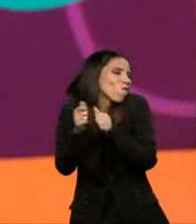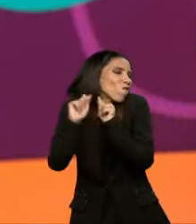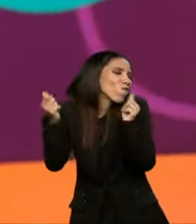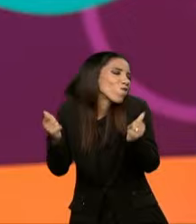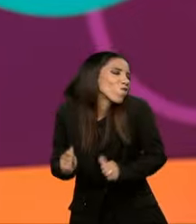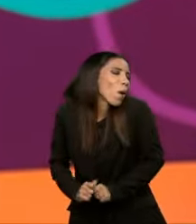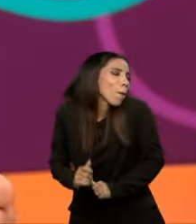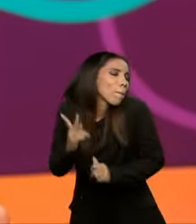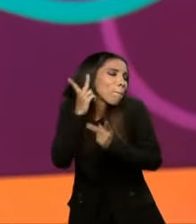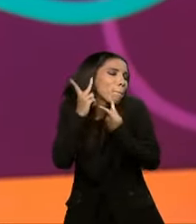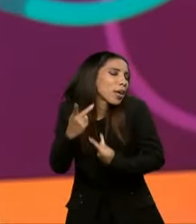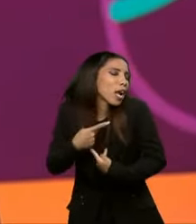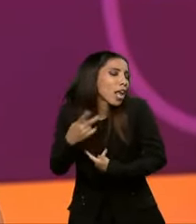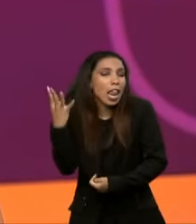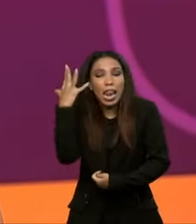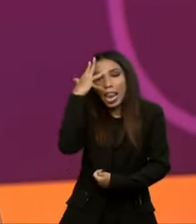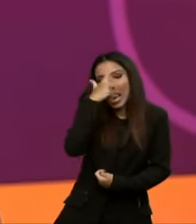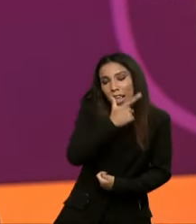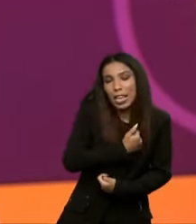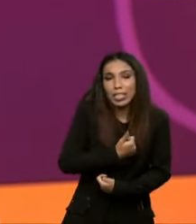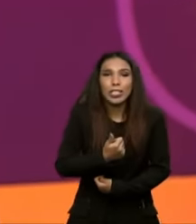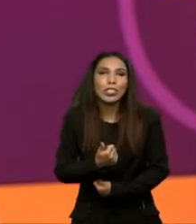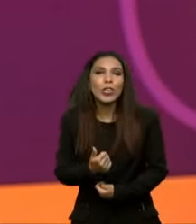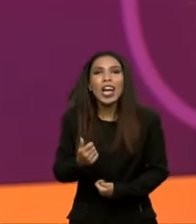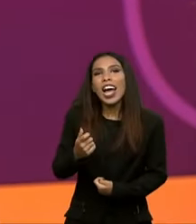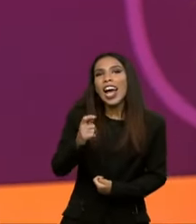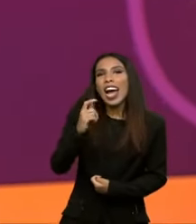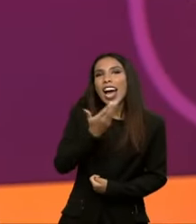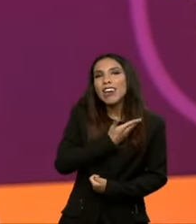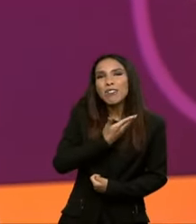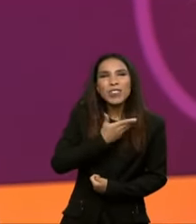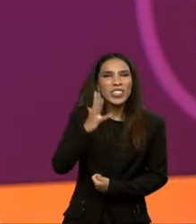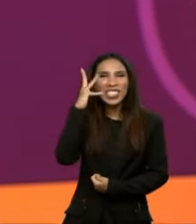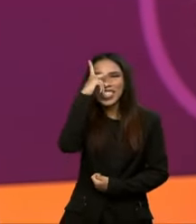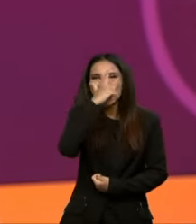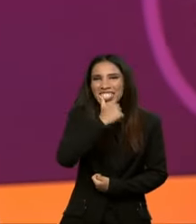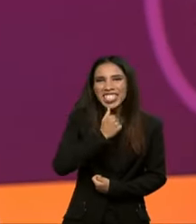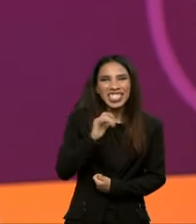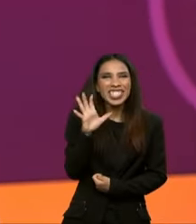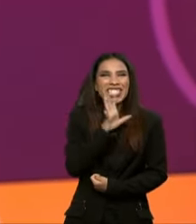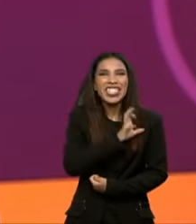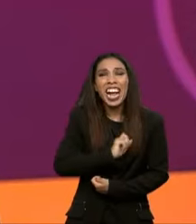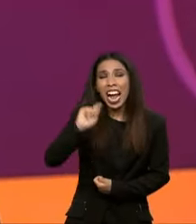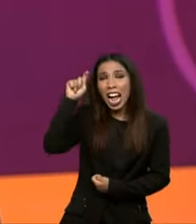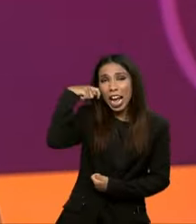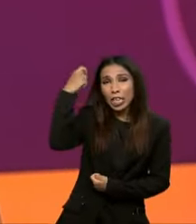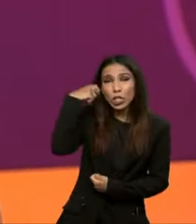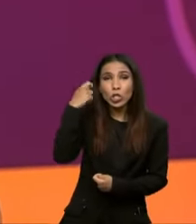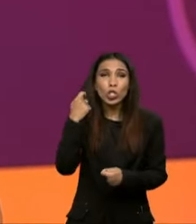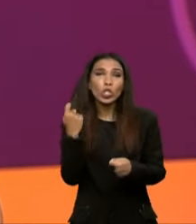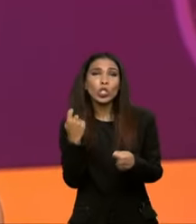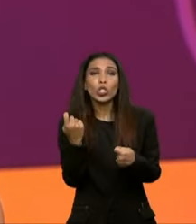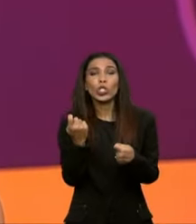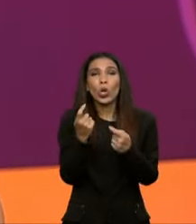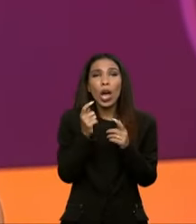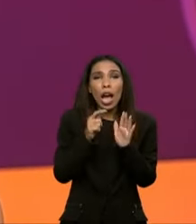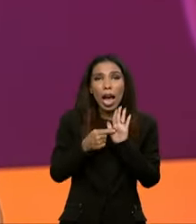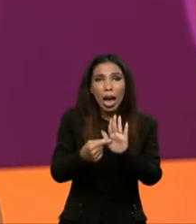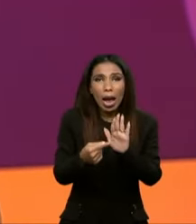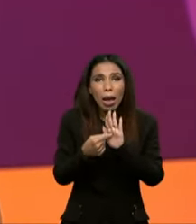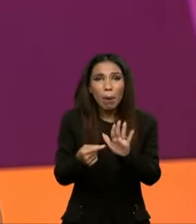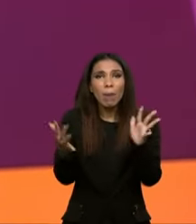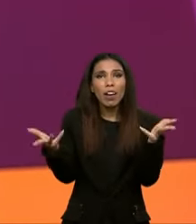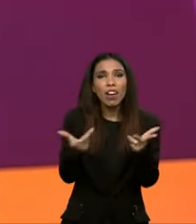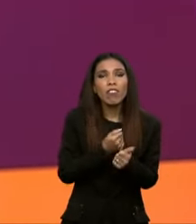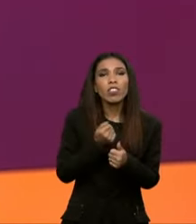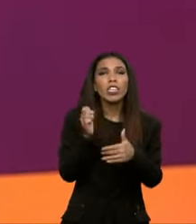fez pra mim. Lindo, querido, esse ator, apresentador, maravilhoso, que é mais empresário. É, não vou contar o resto que ele faz, porque eu não posso contar